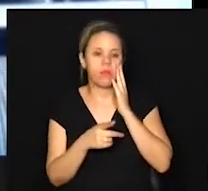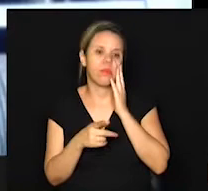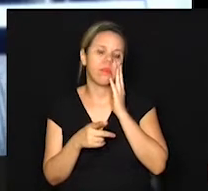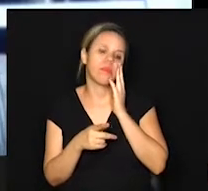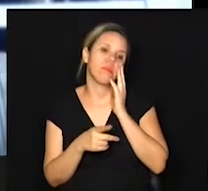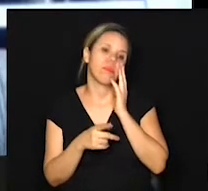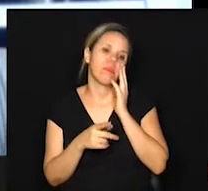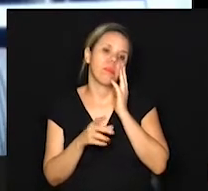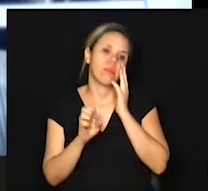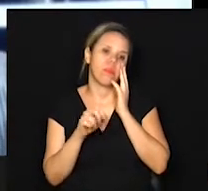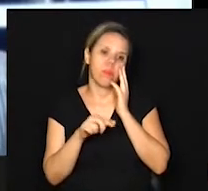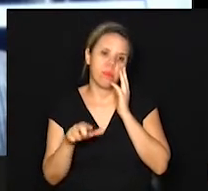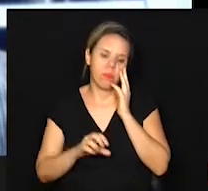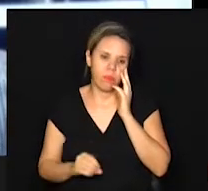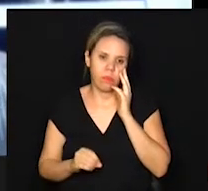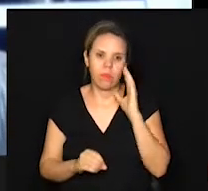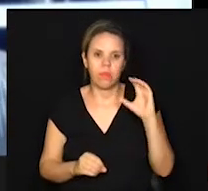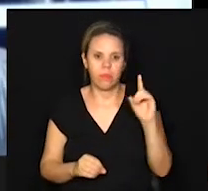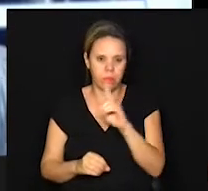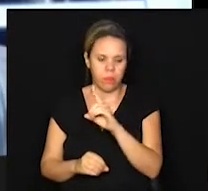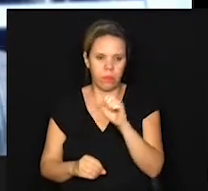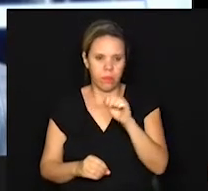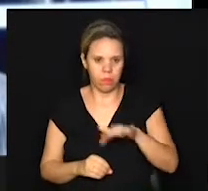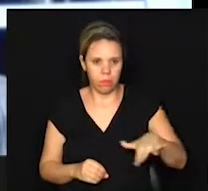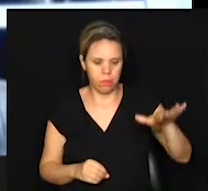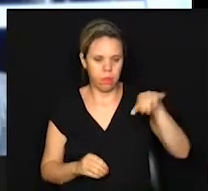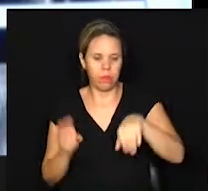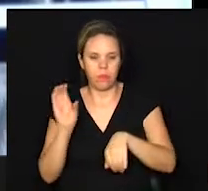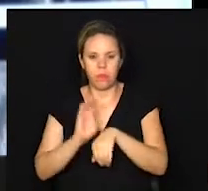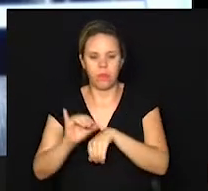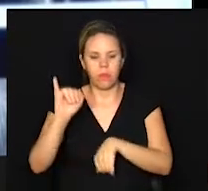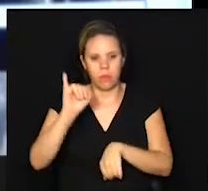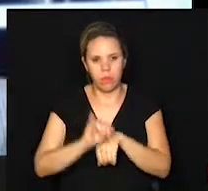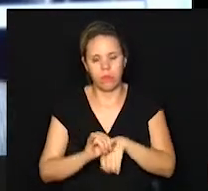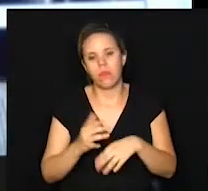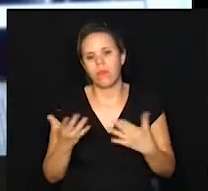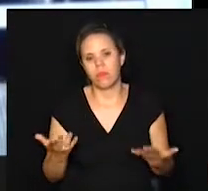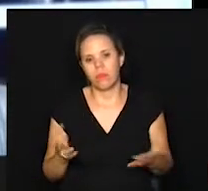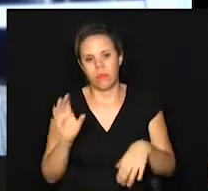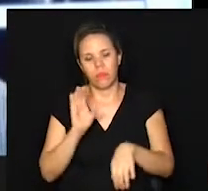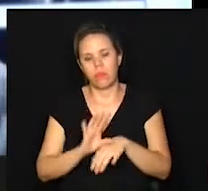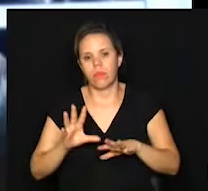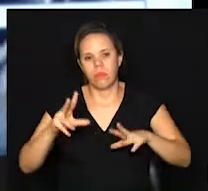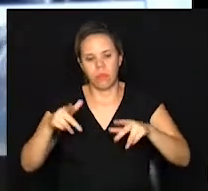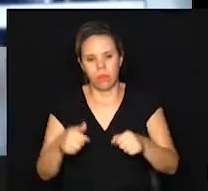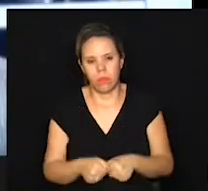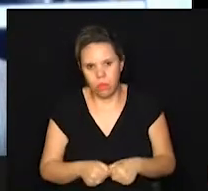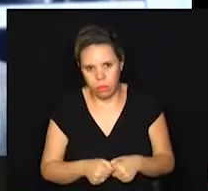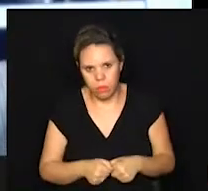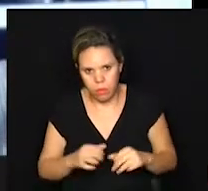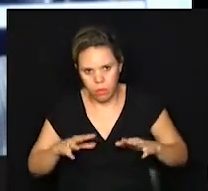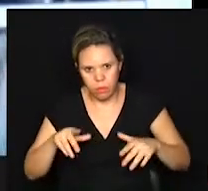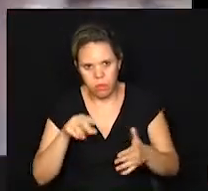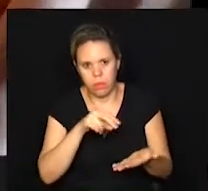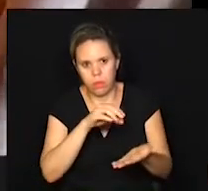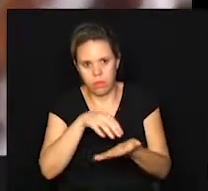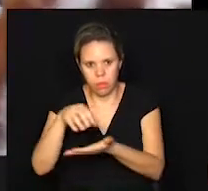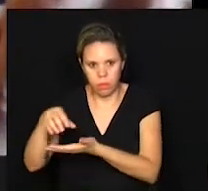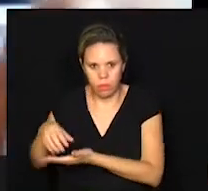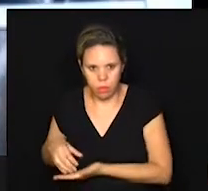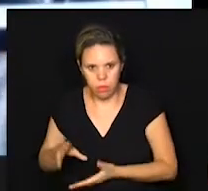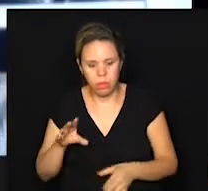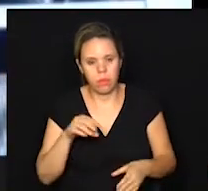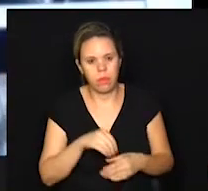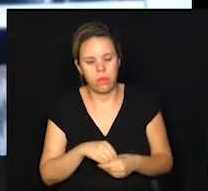Vasques, que é o coordenador geral do curso de Relações Internacionais da Unip, ou seja, responsável por todos os cursos de Relações Internacionais de todas as unidades que têm